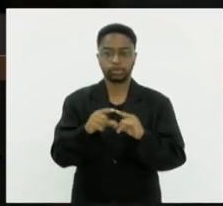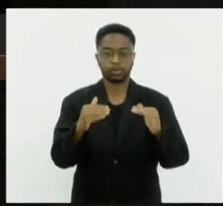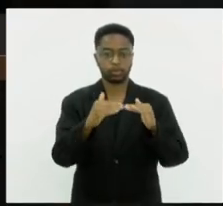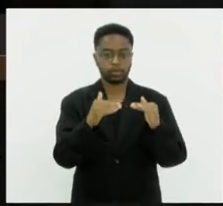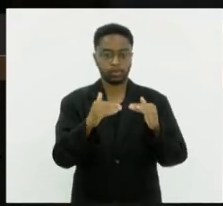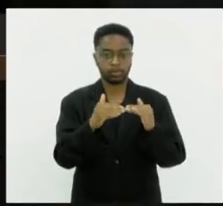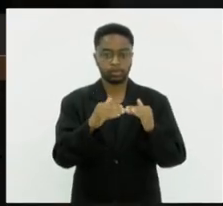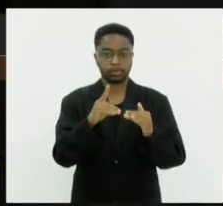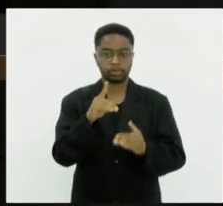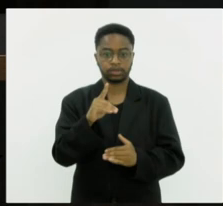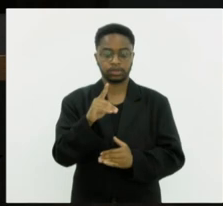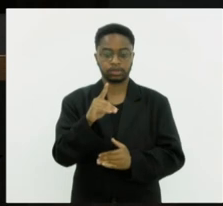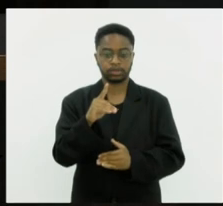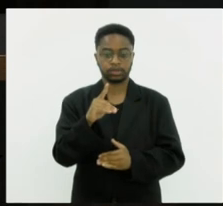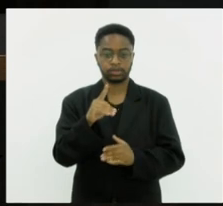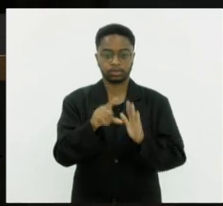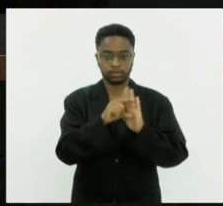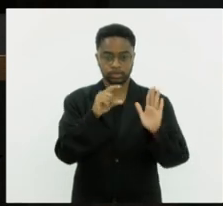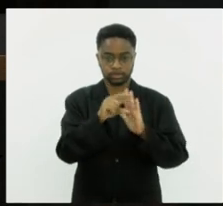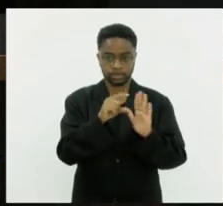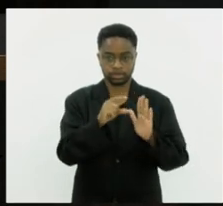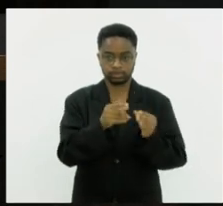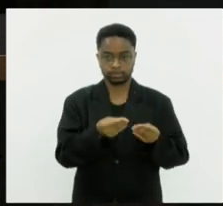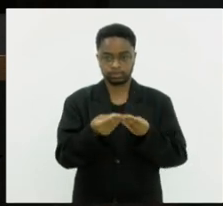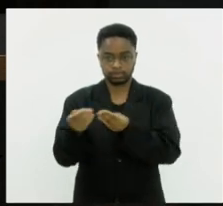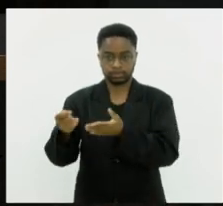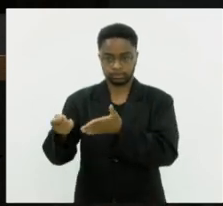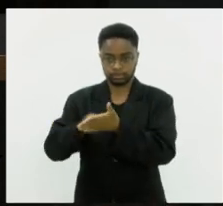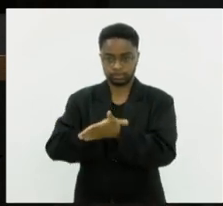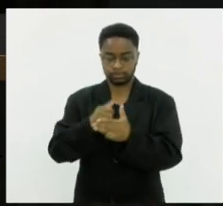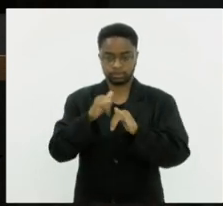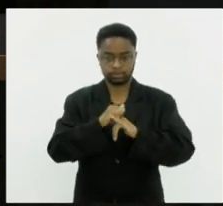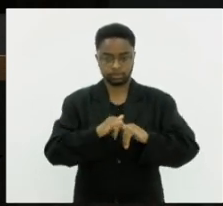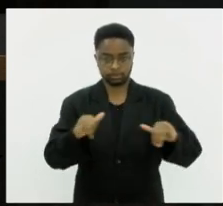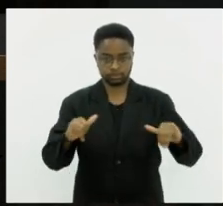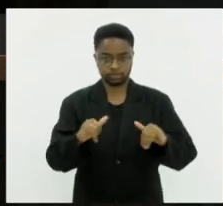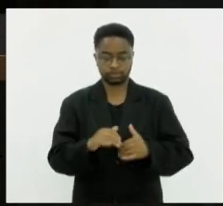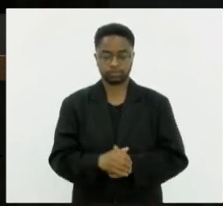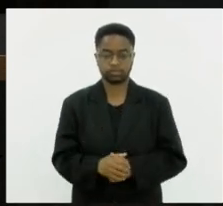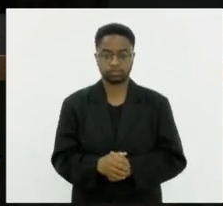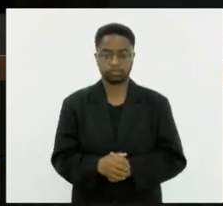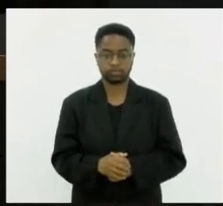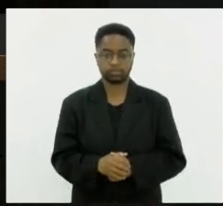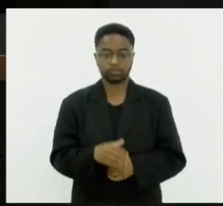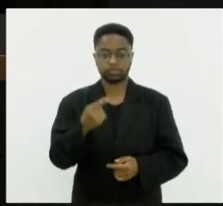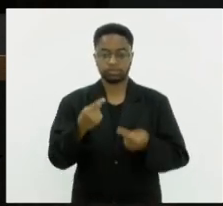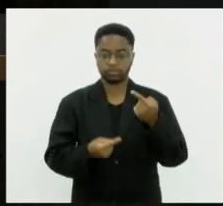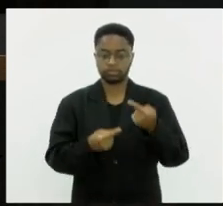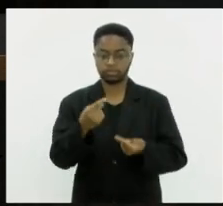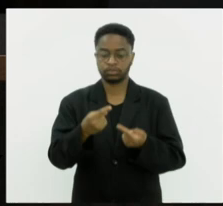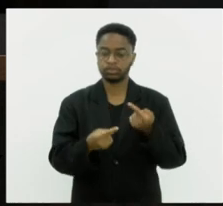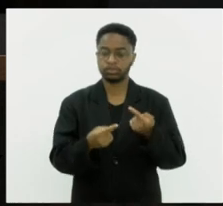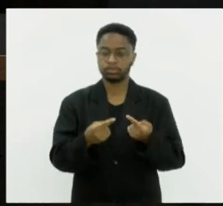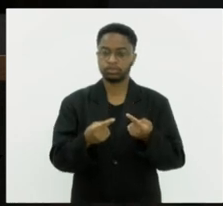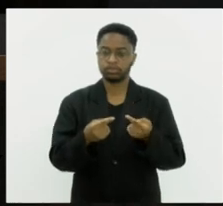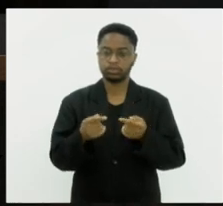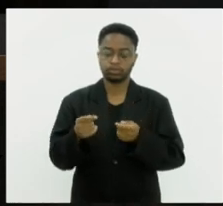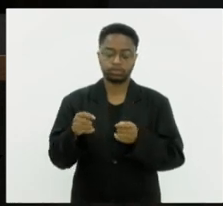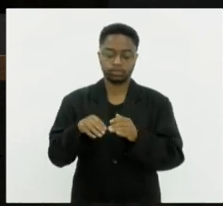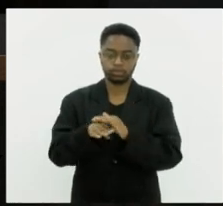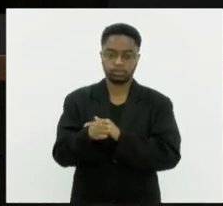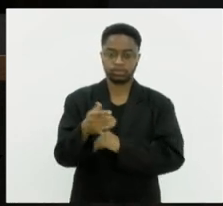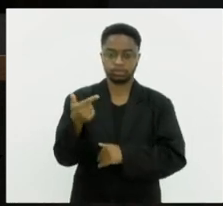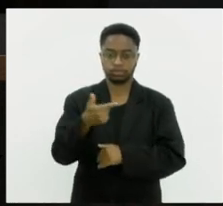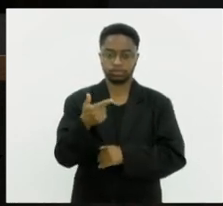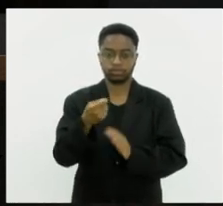Registrado. Foi autógrafo. Anuncio, em tramitação ordinária, em segunda